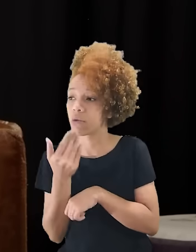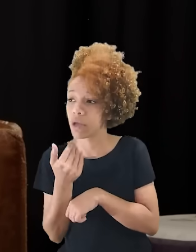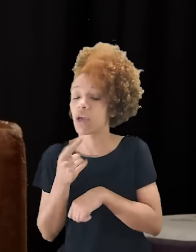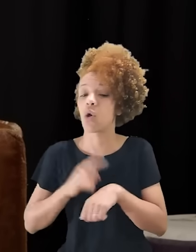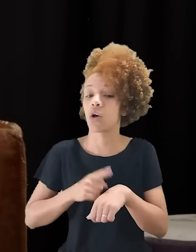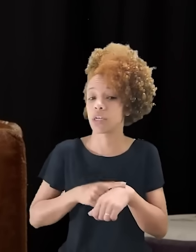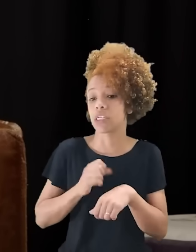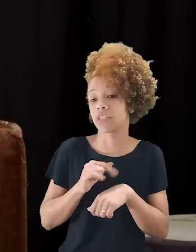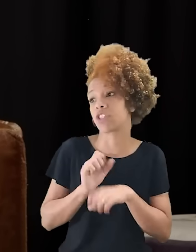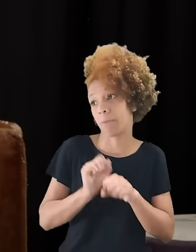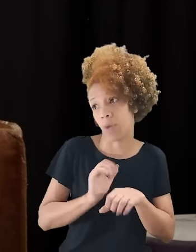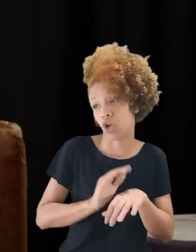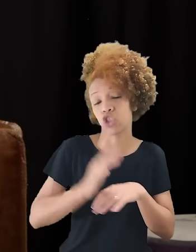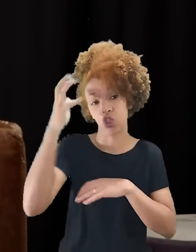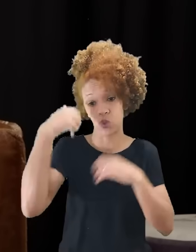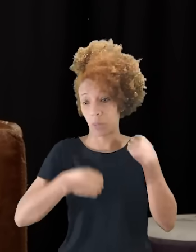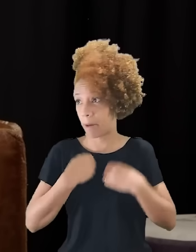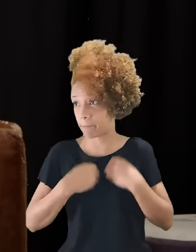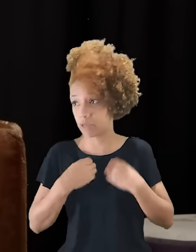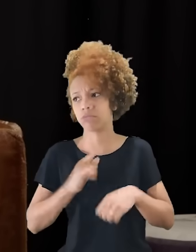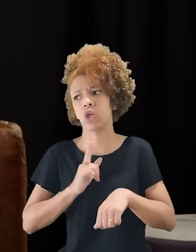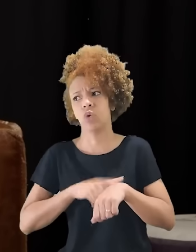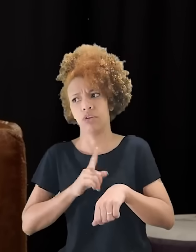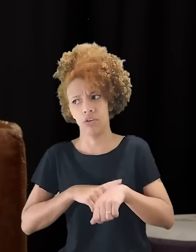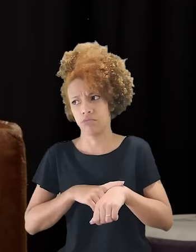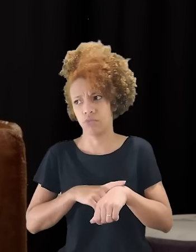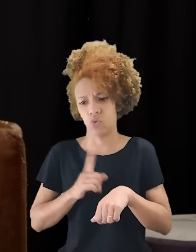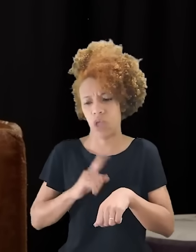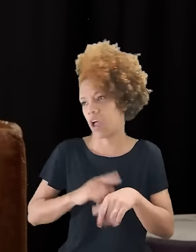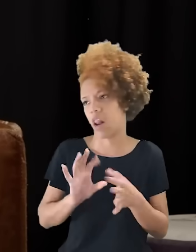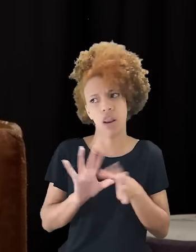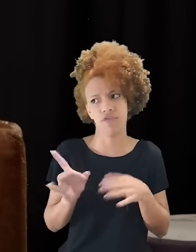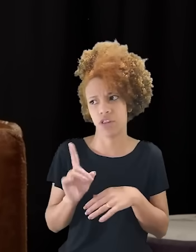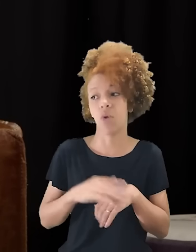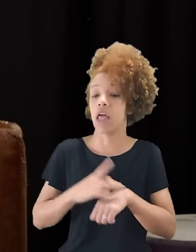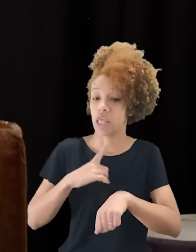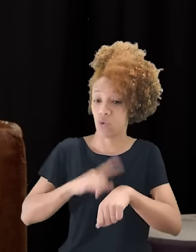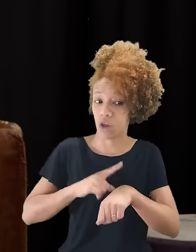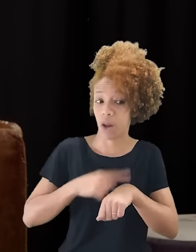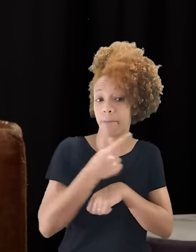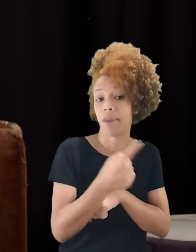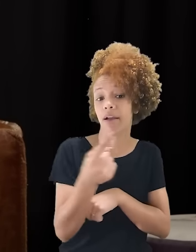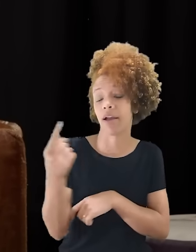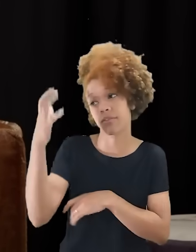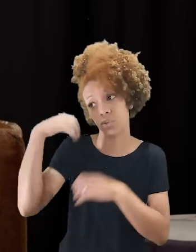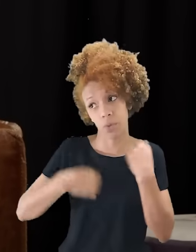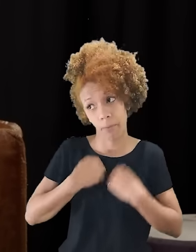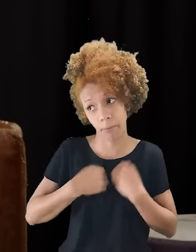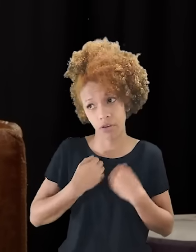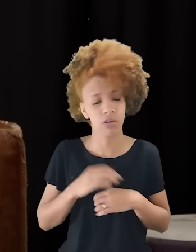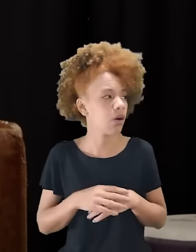comer horário que você pode fazer o que tomar banho mas você não toma banho hora que você quiser tem o horário para cada a pessoa tomar